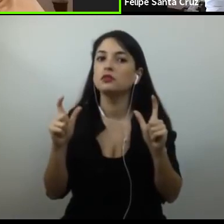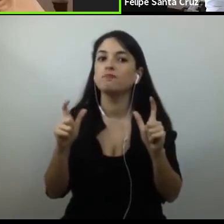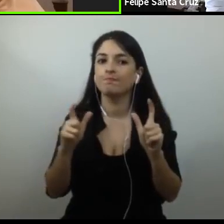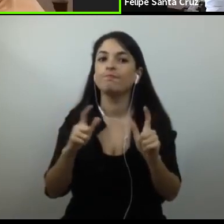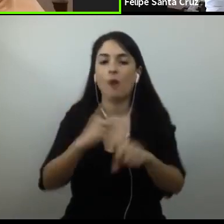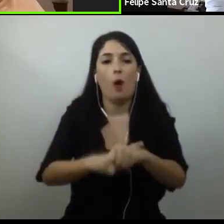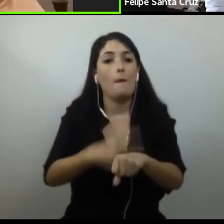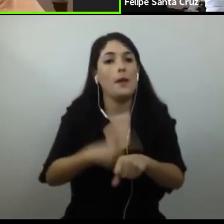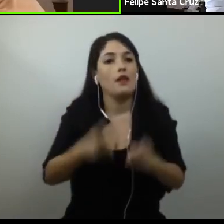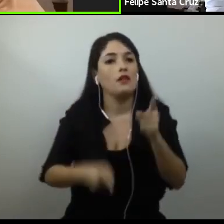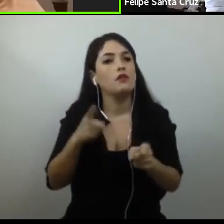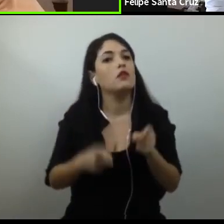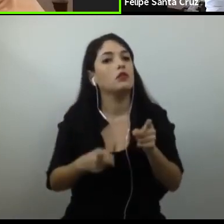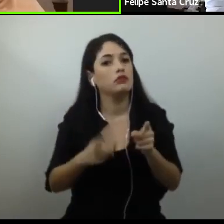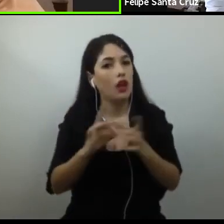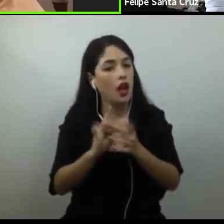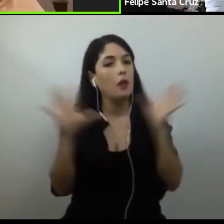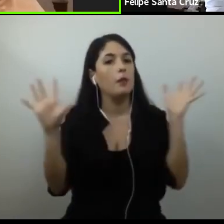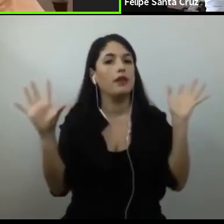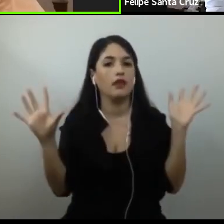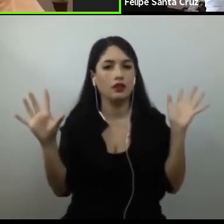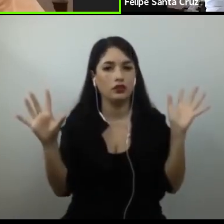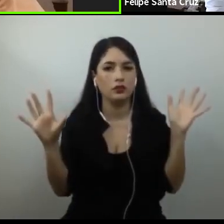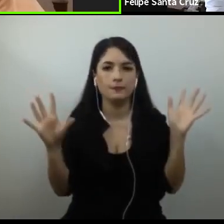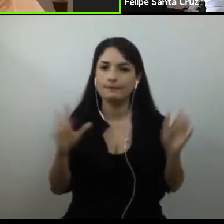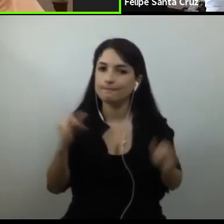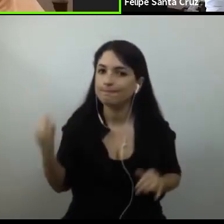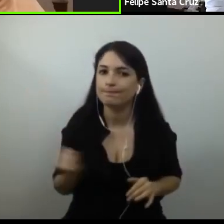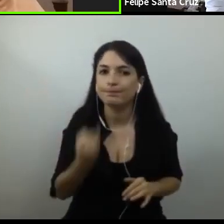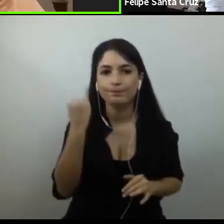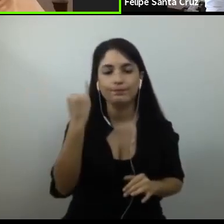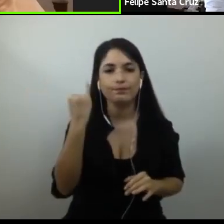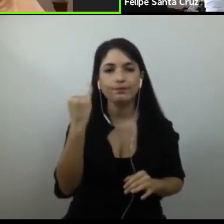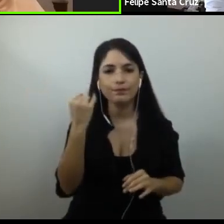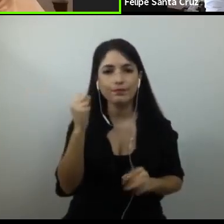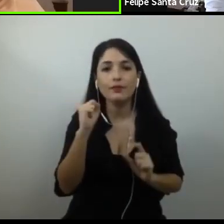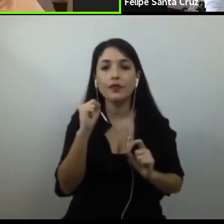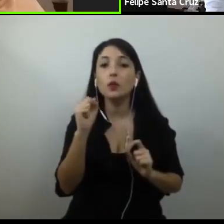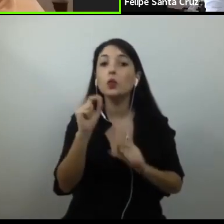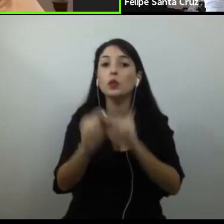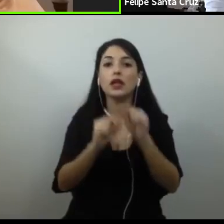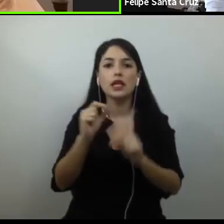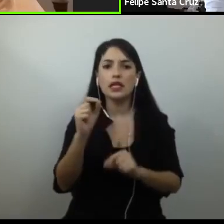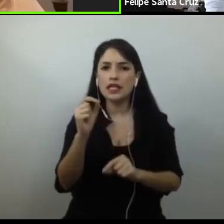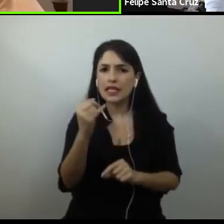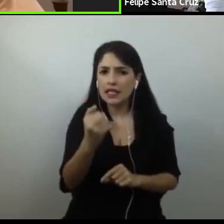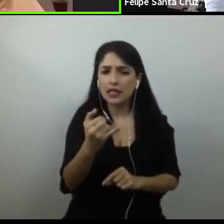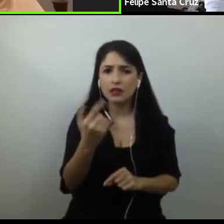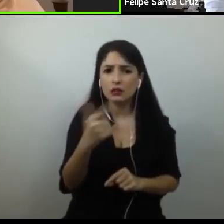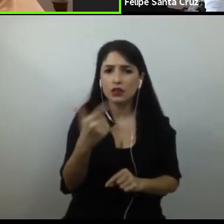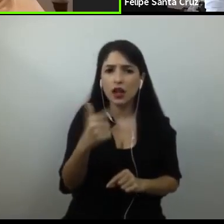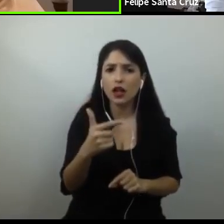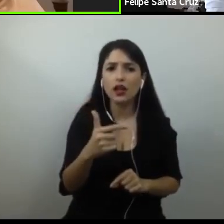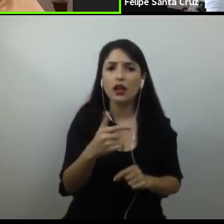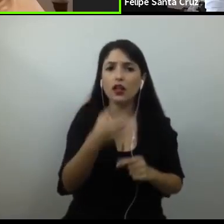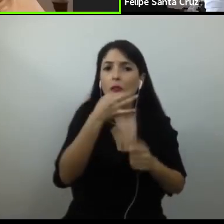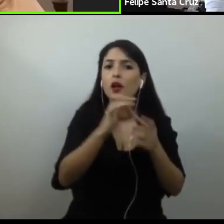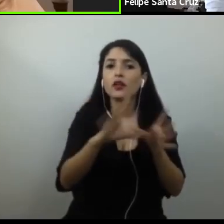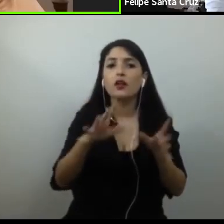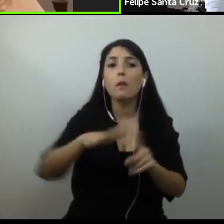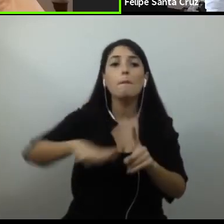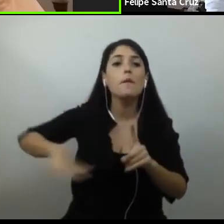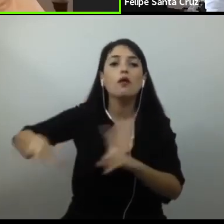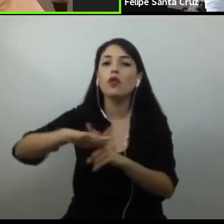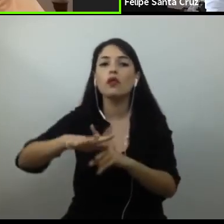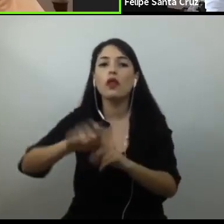E isso é muito importante para um país, porque não existe democracia onde o povo não defende a democracia. O